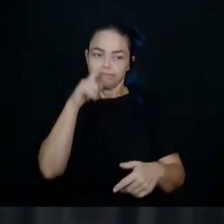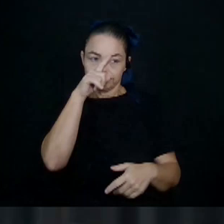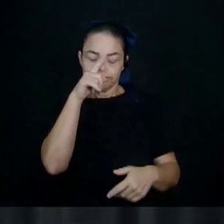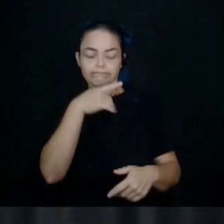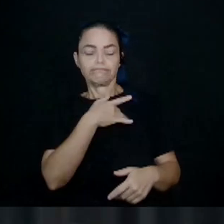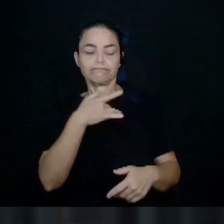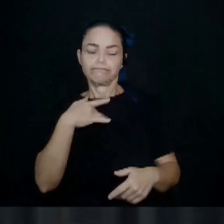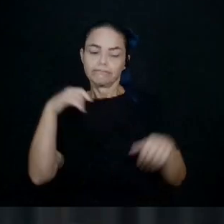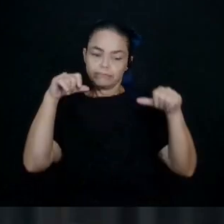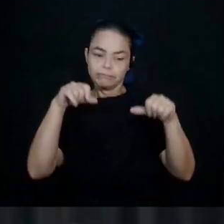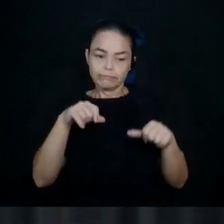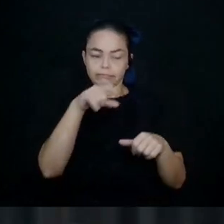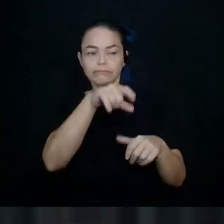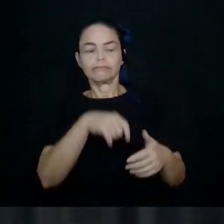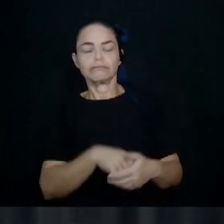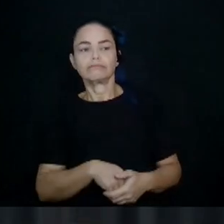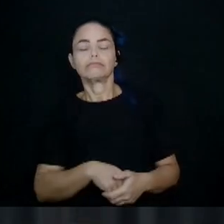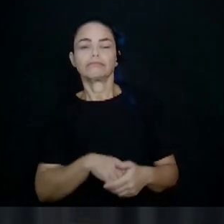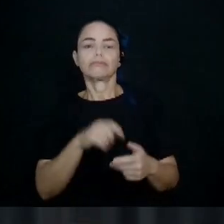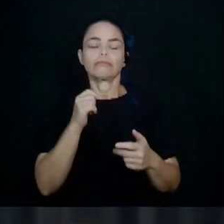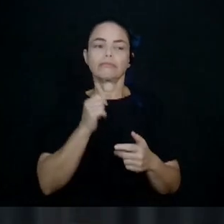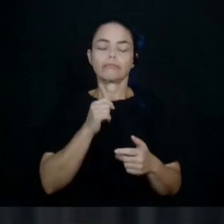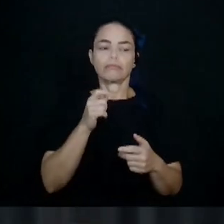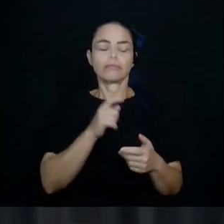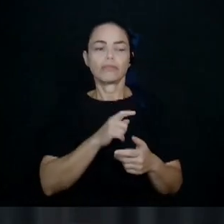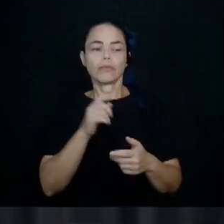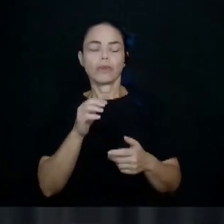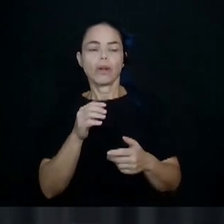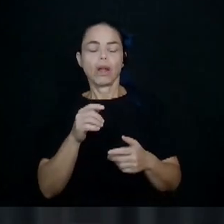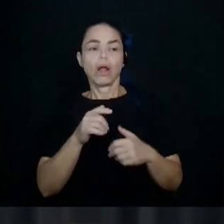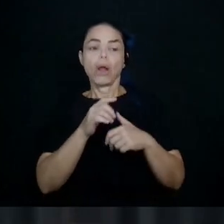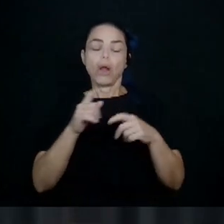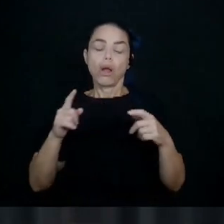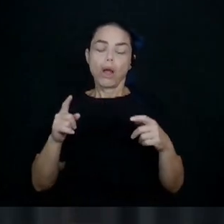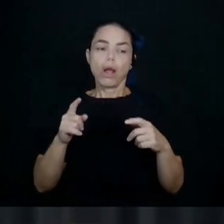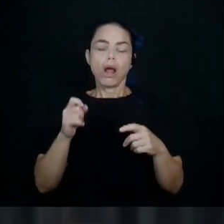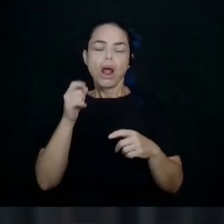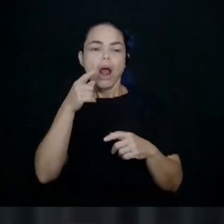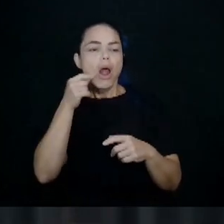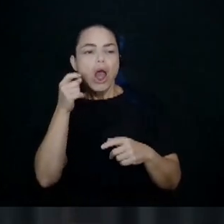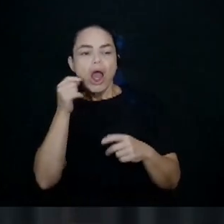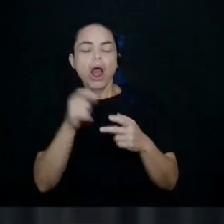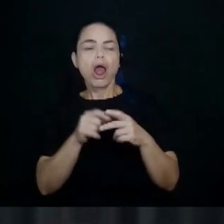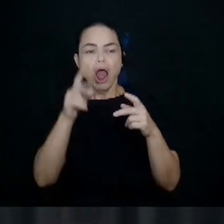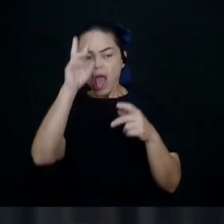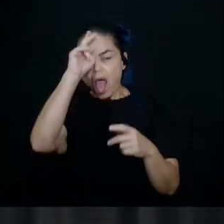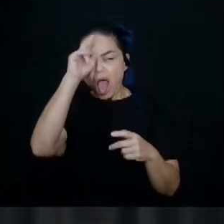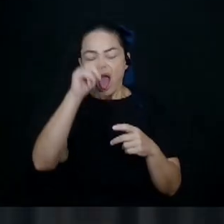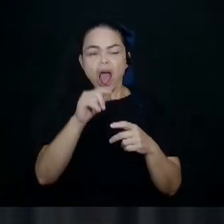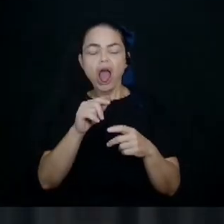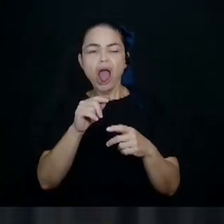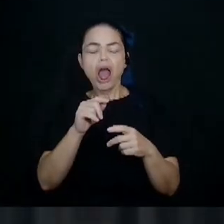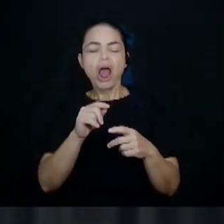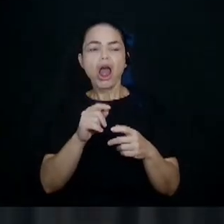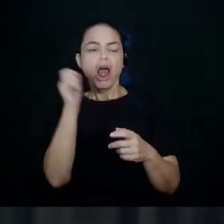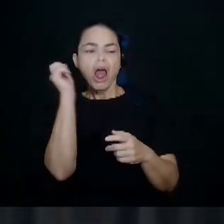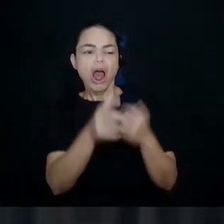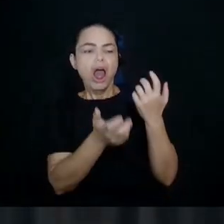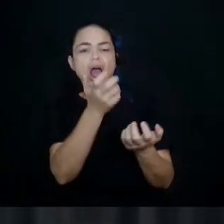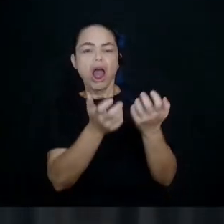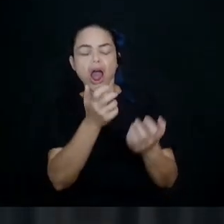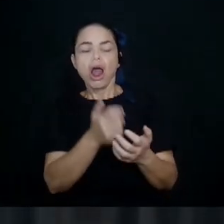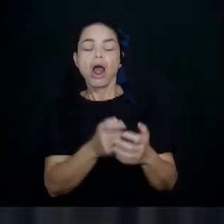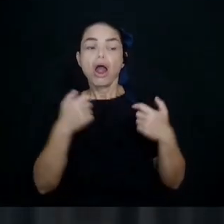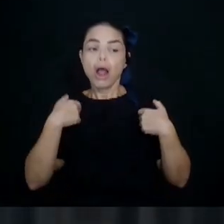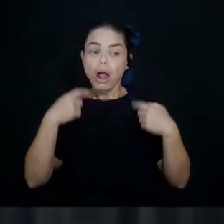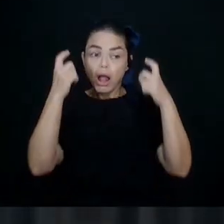física, né? Aqui pode trazer pragas, pode trazer, enfim, riscos de incêndio, como já foi mencionado aqui. Então, eu estou preocupado com a